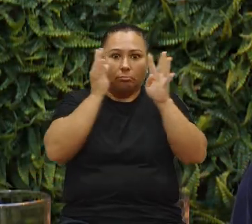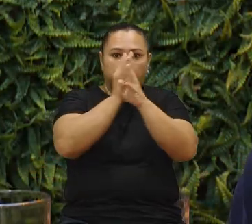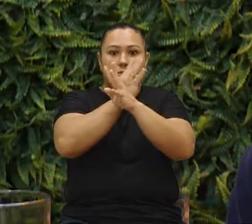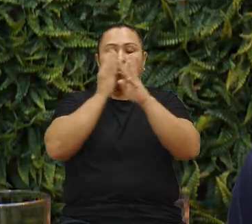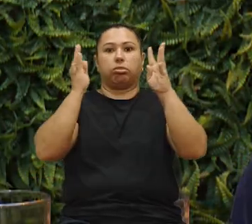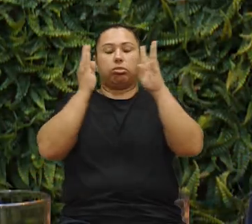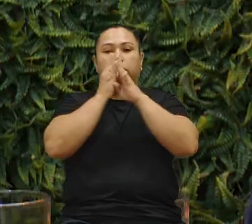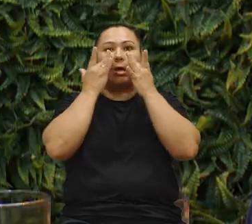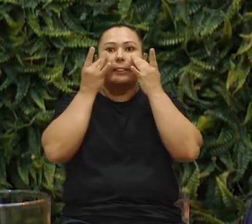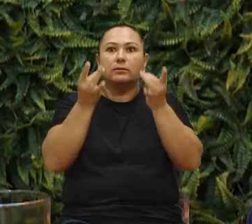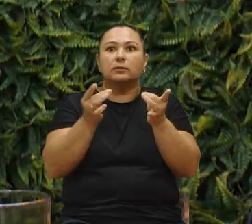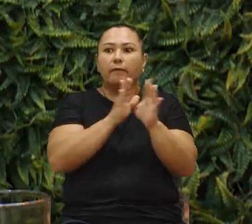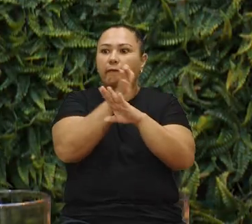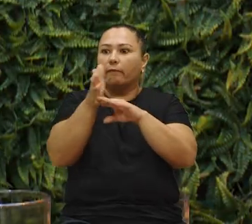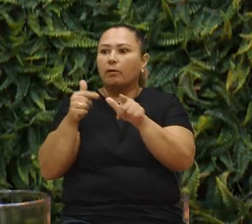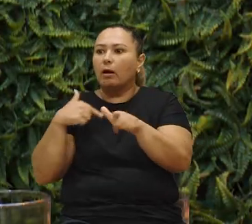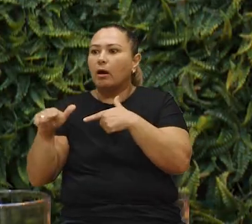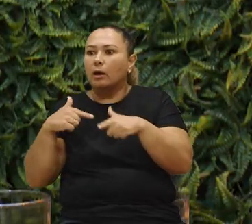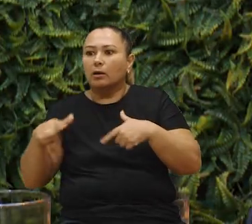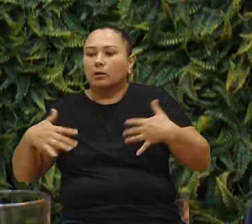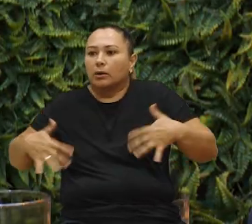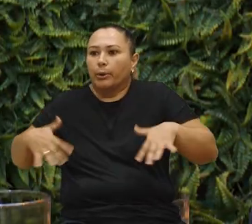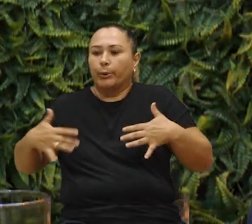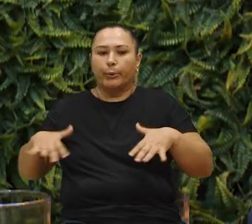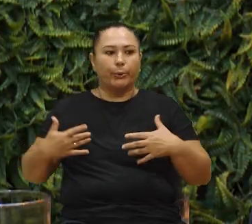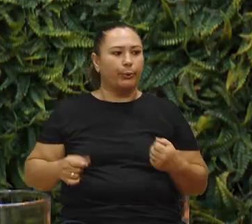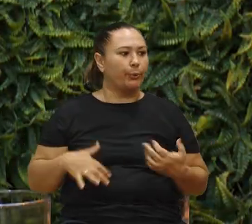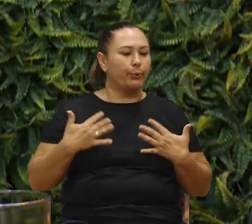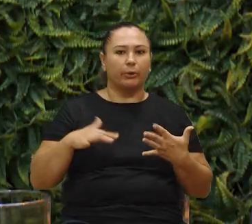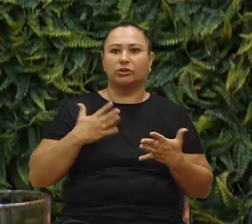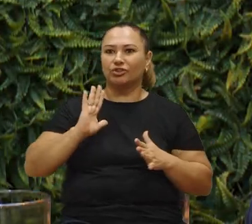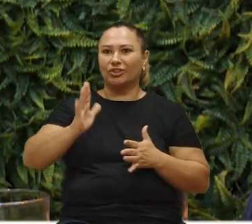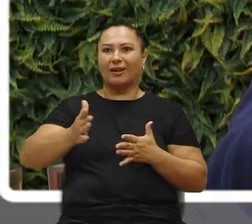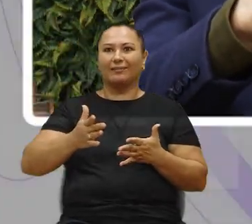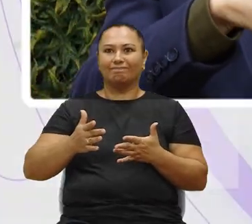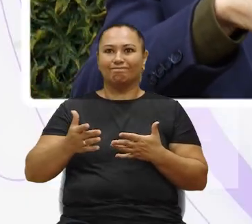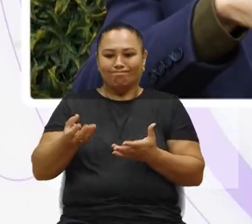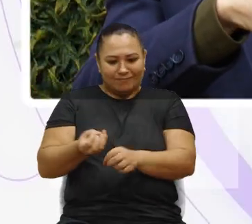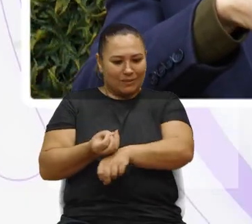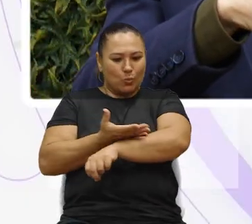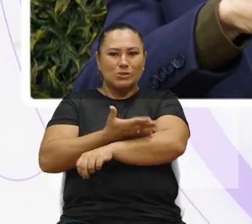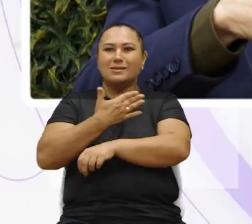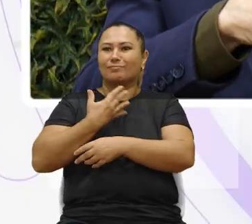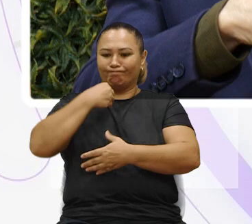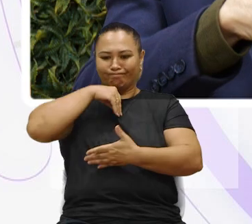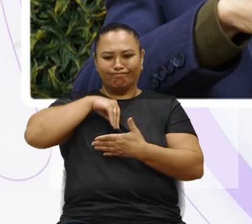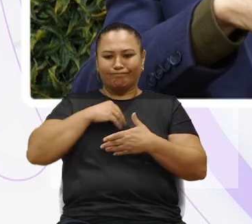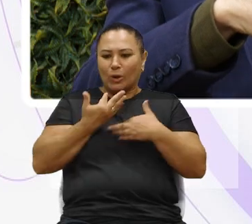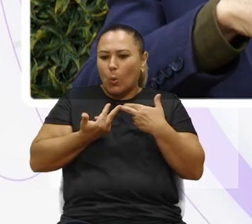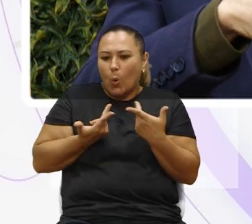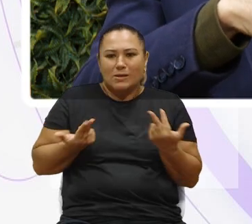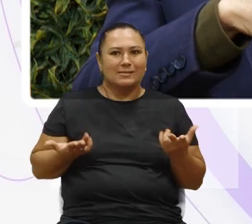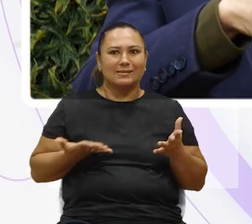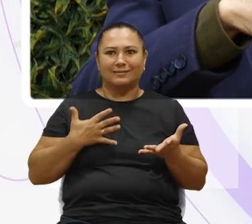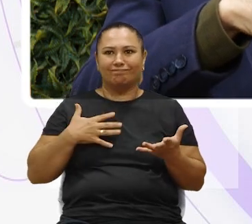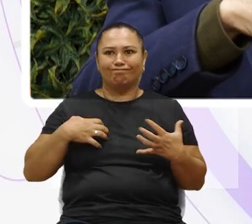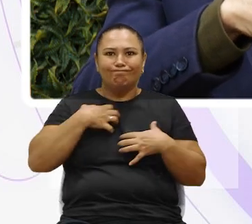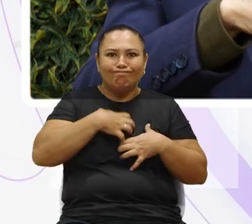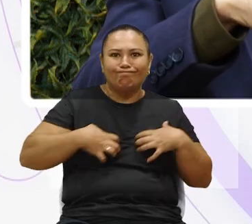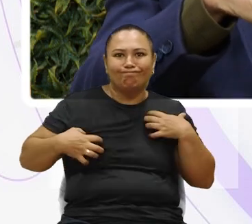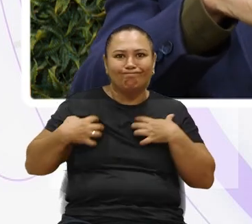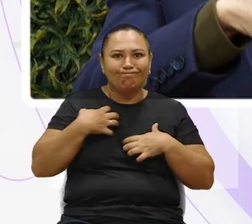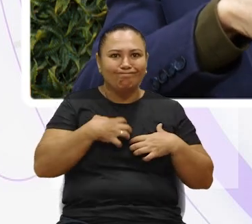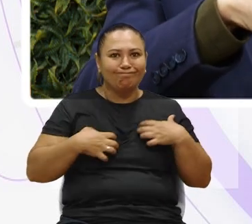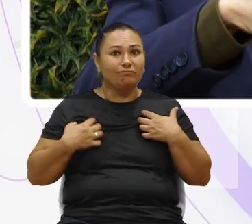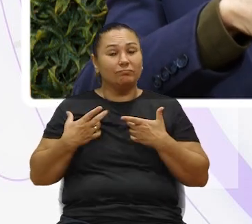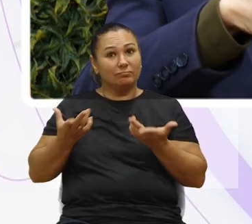atenção e quando tu vai para o teu trabalho, tu já vai num estado, assim, bastante comprometido. Preocupações de sobrevivência e